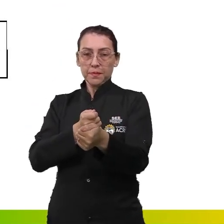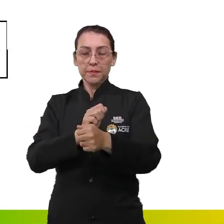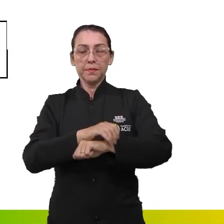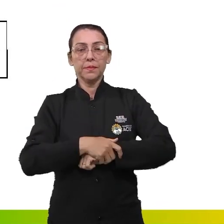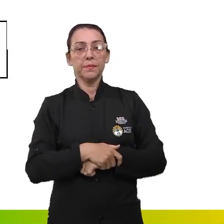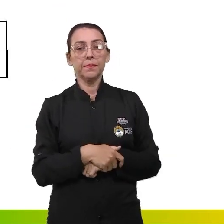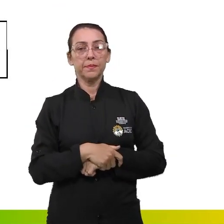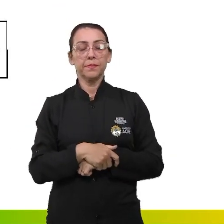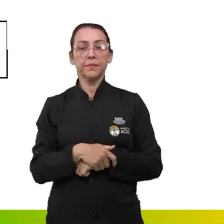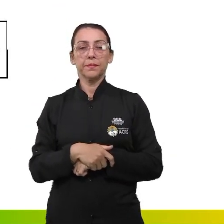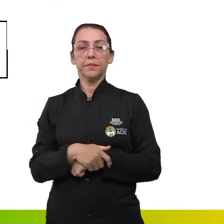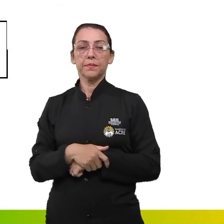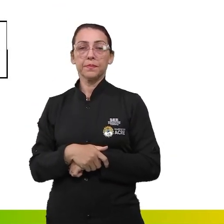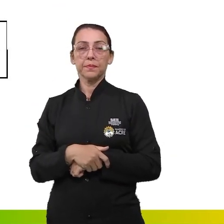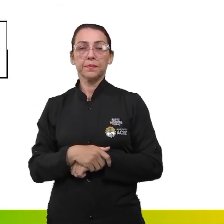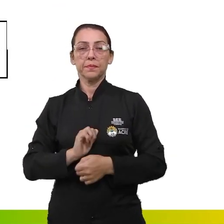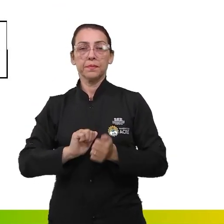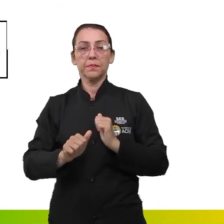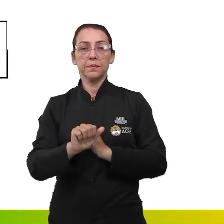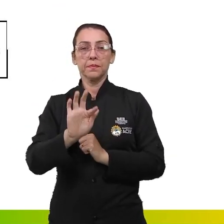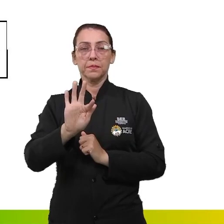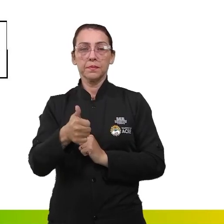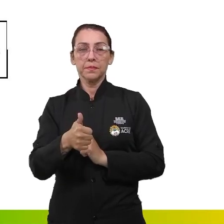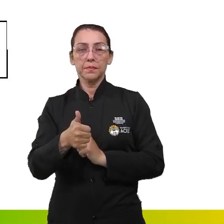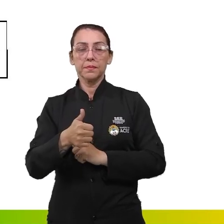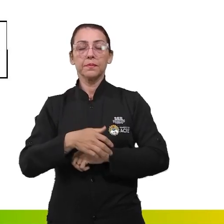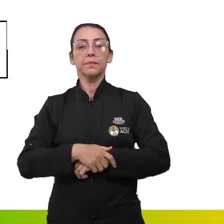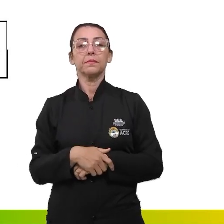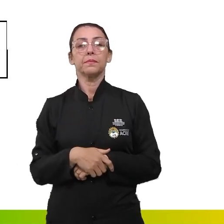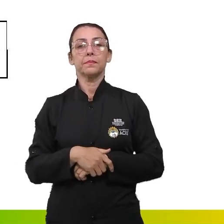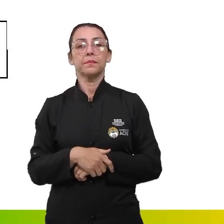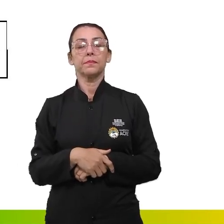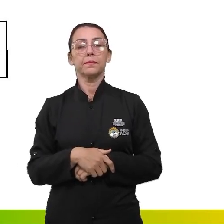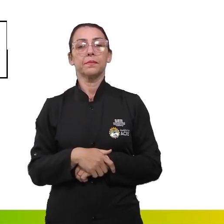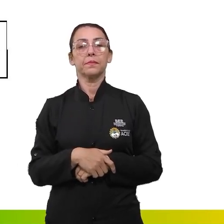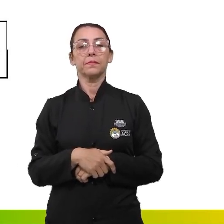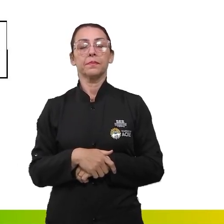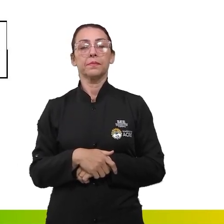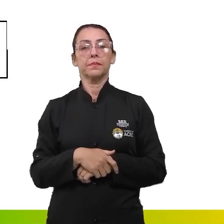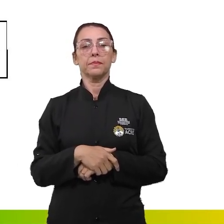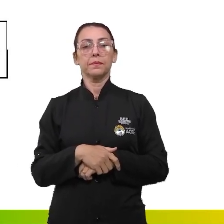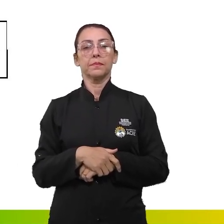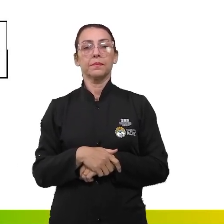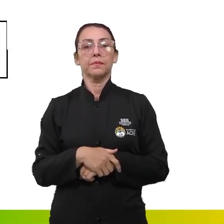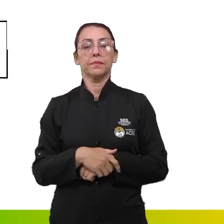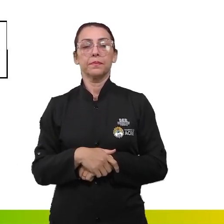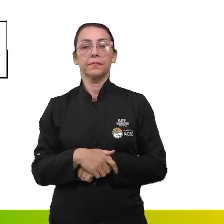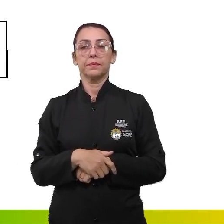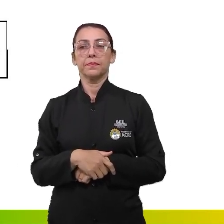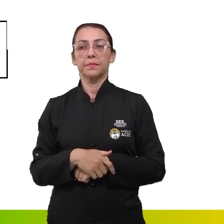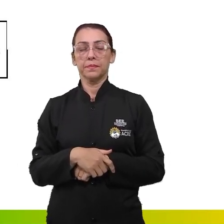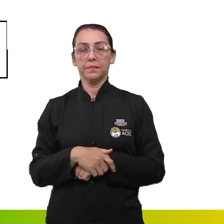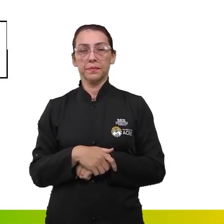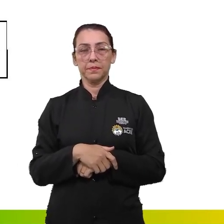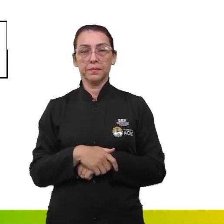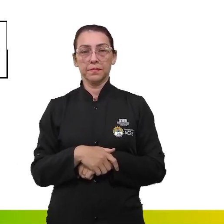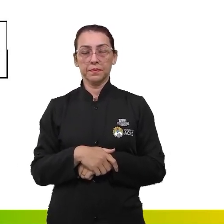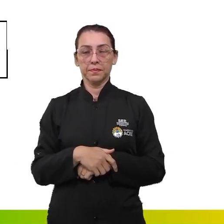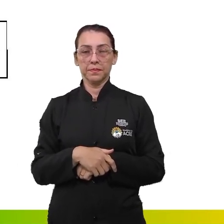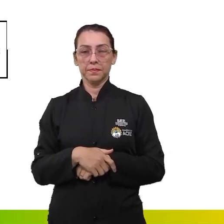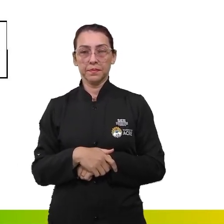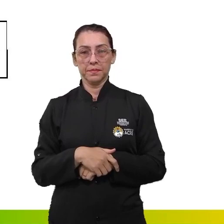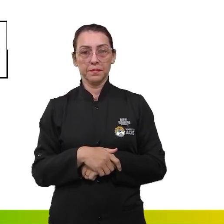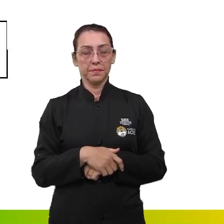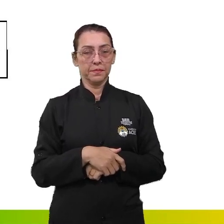né? De corrida, de Fórmula 1, enfim. Várias as possibilidades aí. O